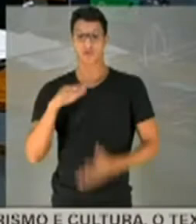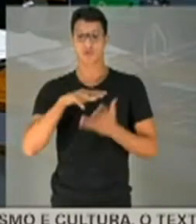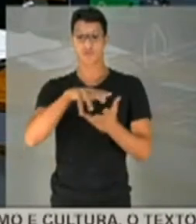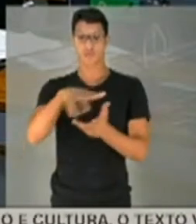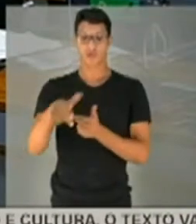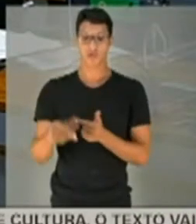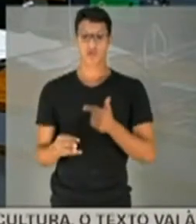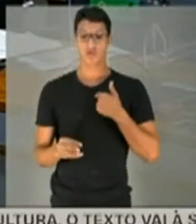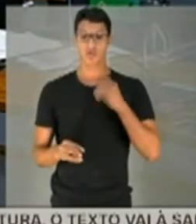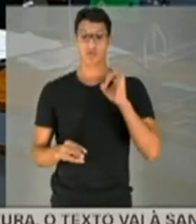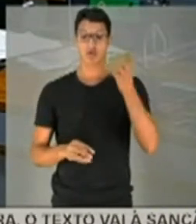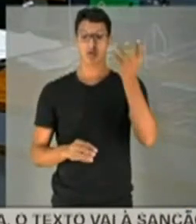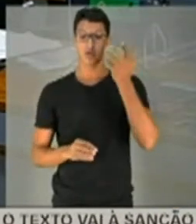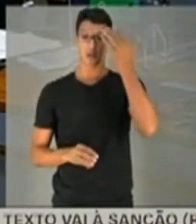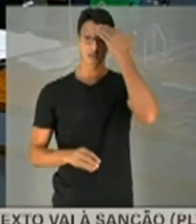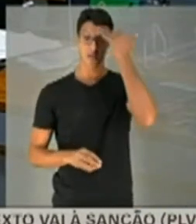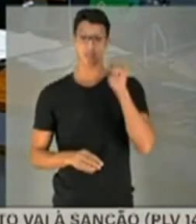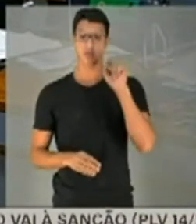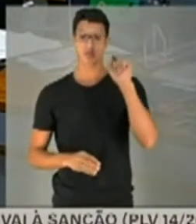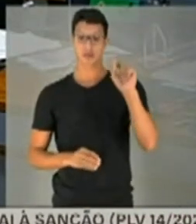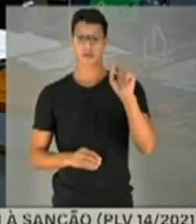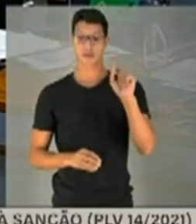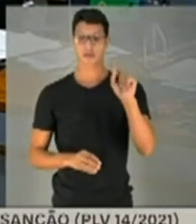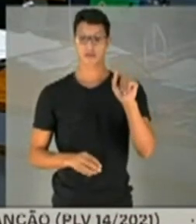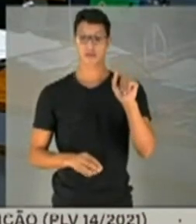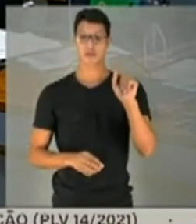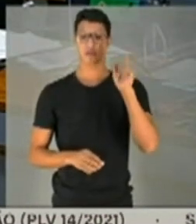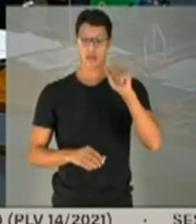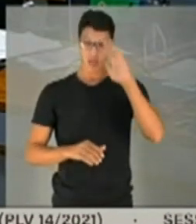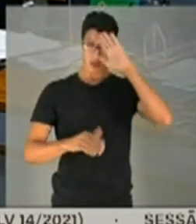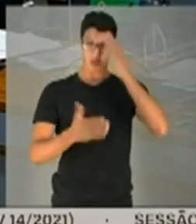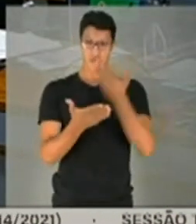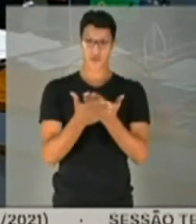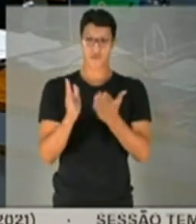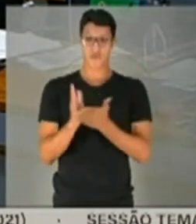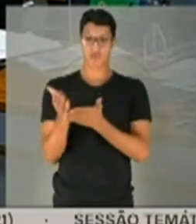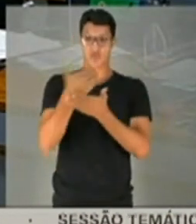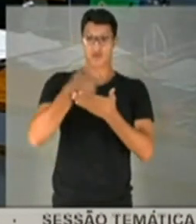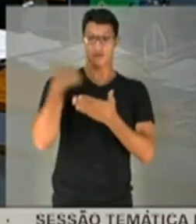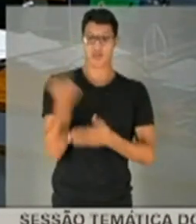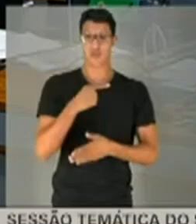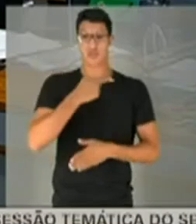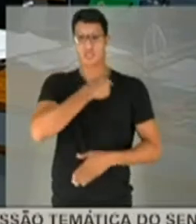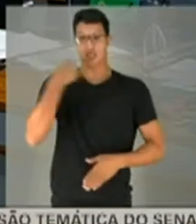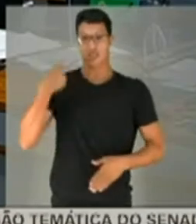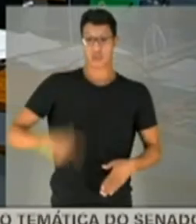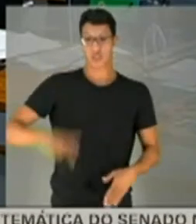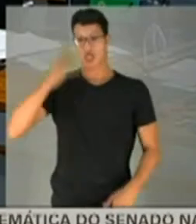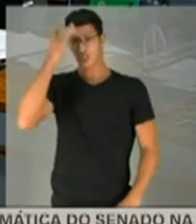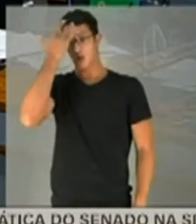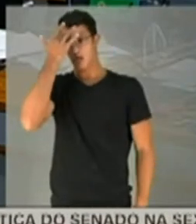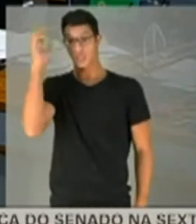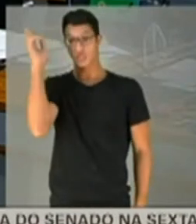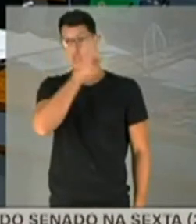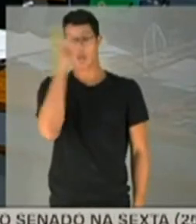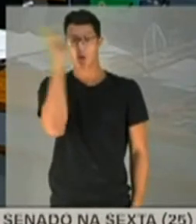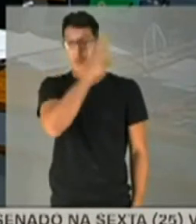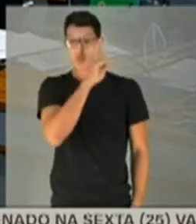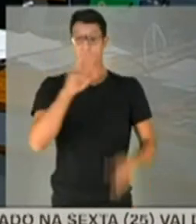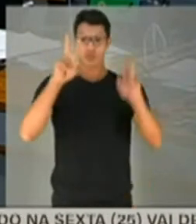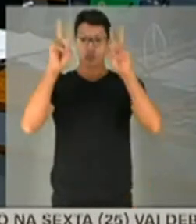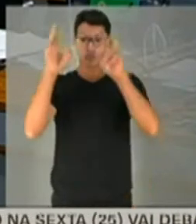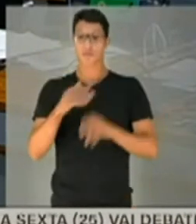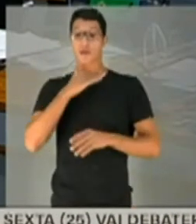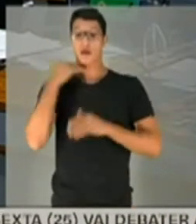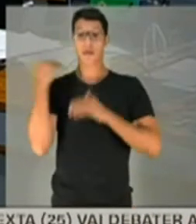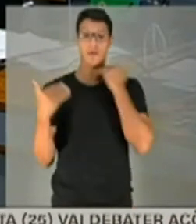mundo. Eu só queria saber o seguinte. Ele vai explicar. É confiável os dados que a gente tem da China, da Índia e da Rússia em relação à